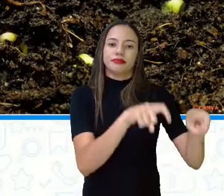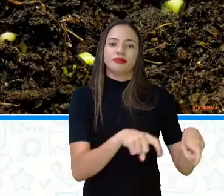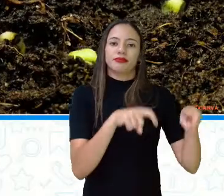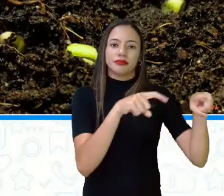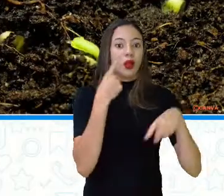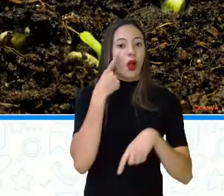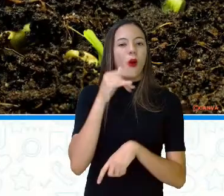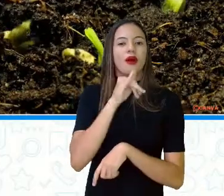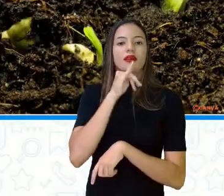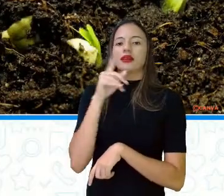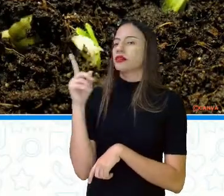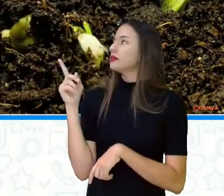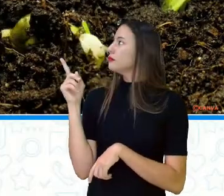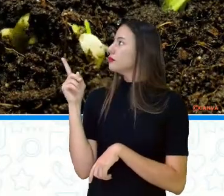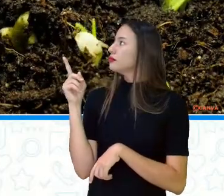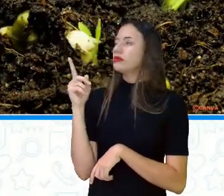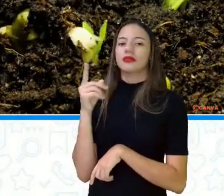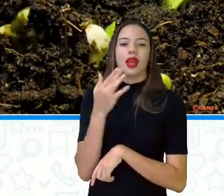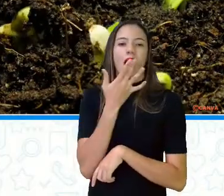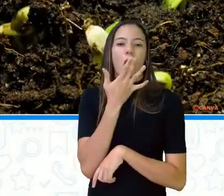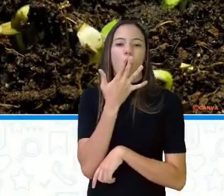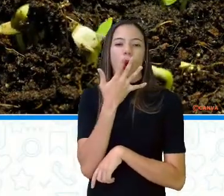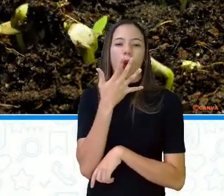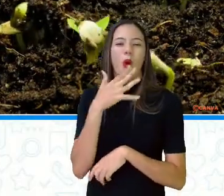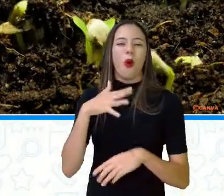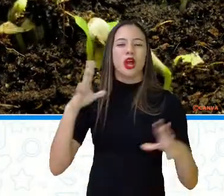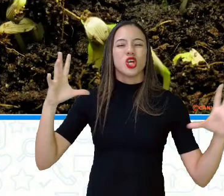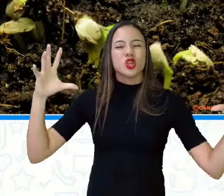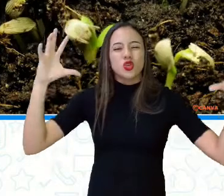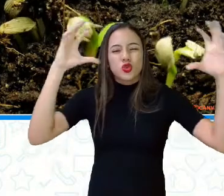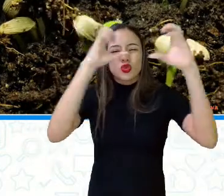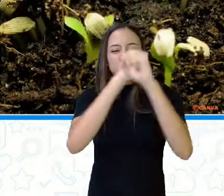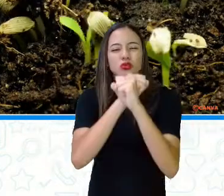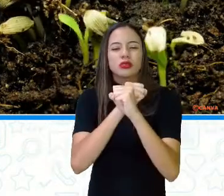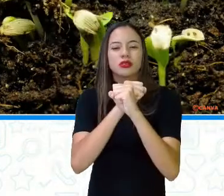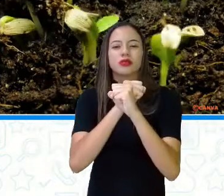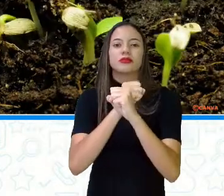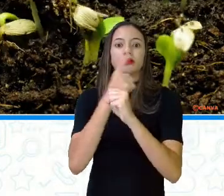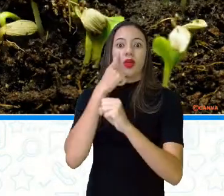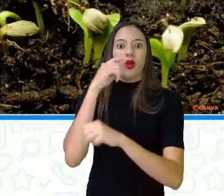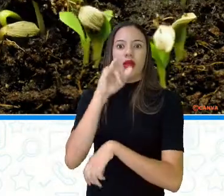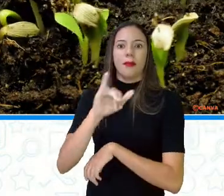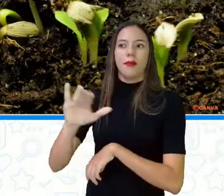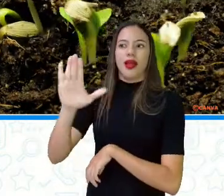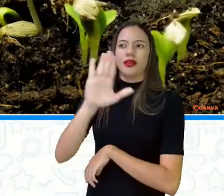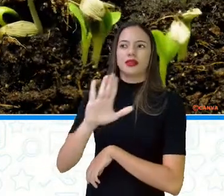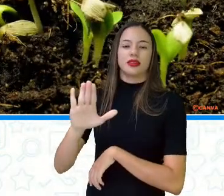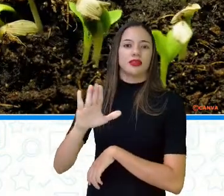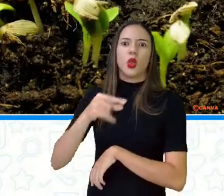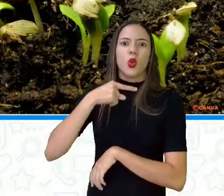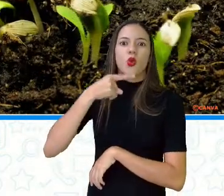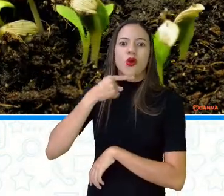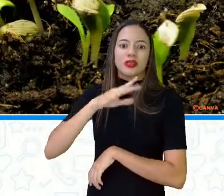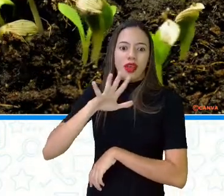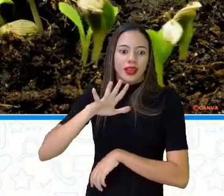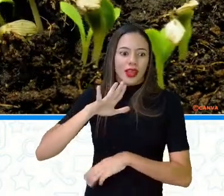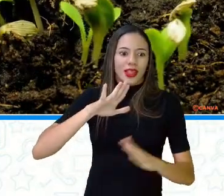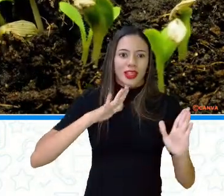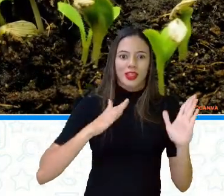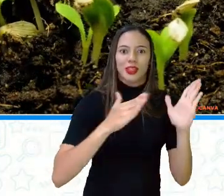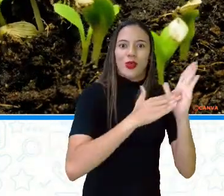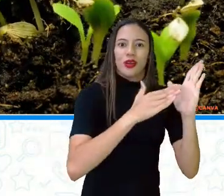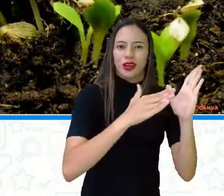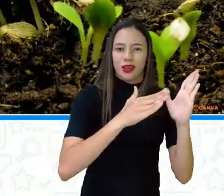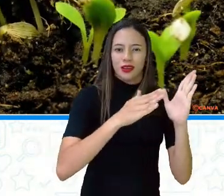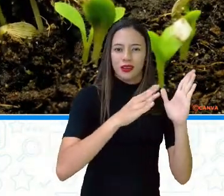já estão vendo aí a cor mais escura. E a gente já por essa imagem, mesmo sem poder tocar, né, mesmo sem ter